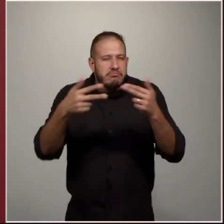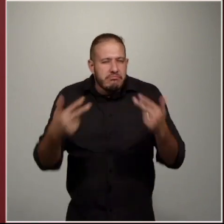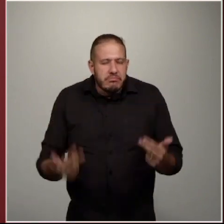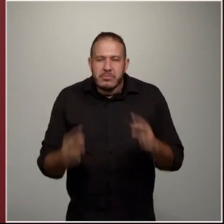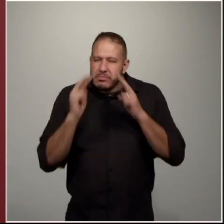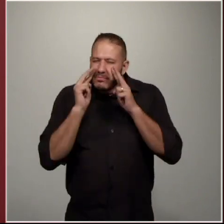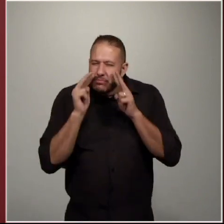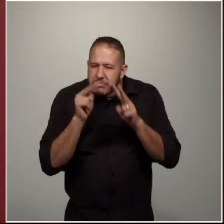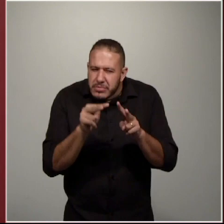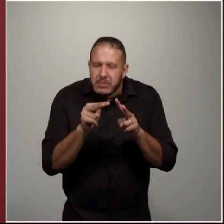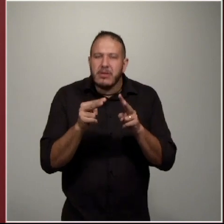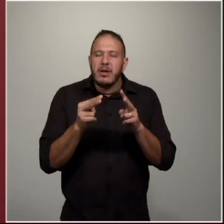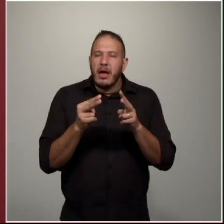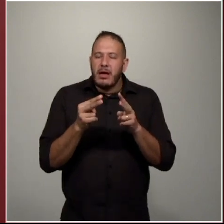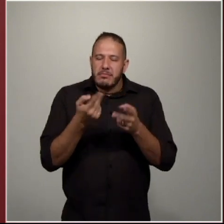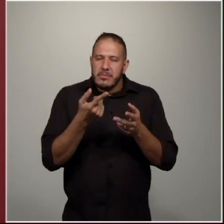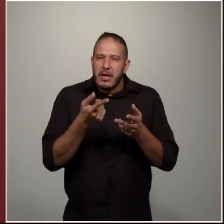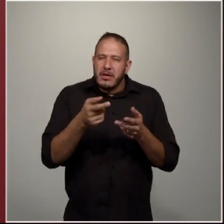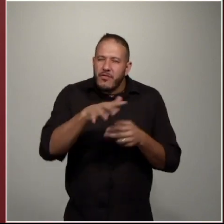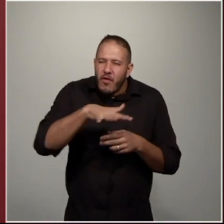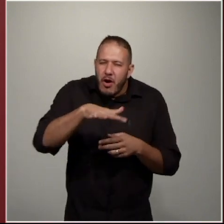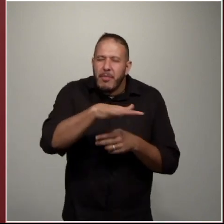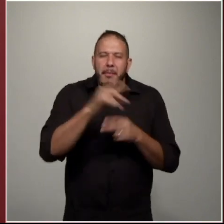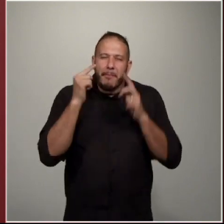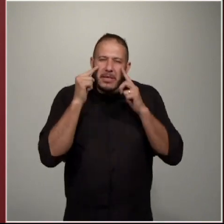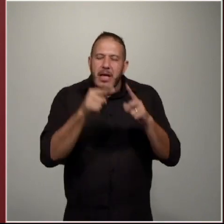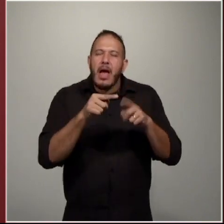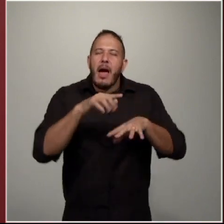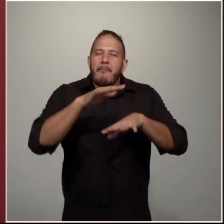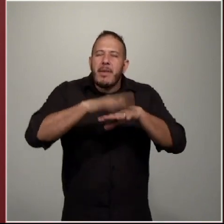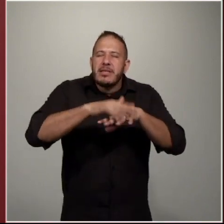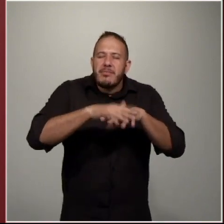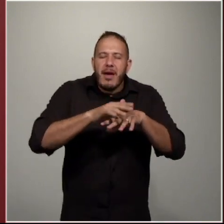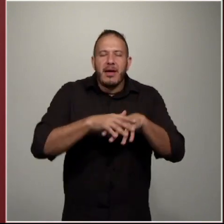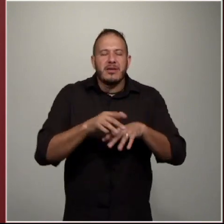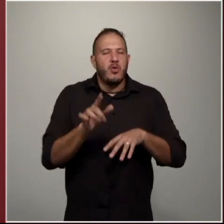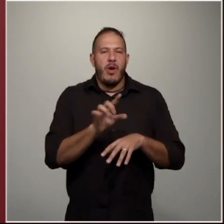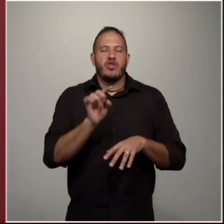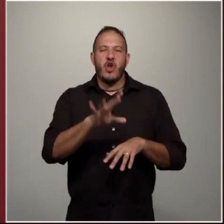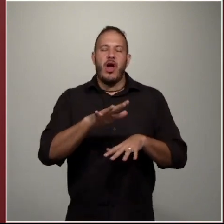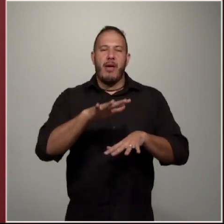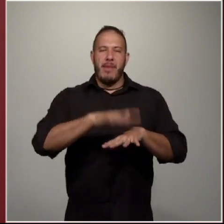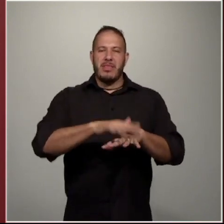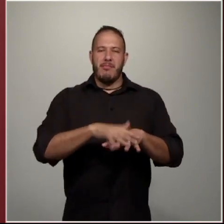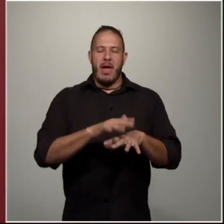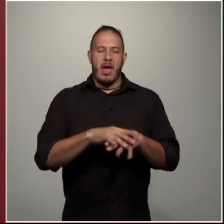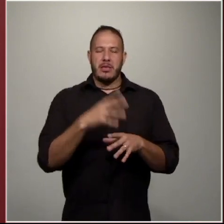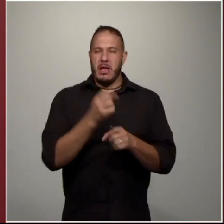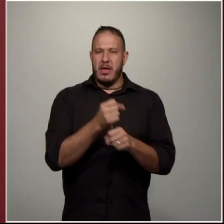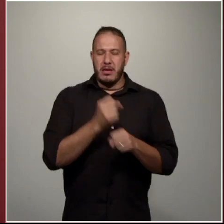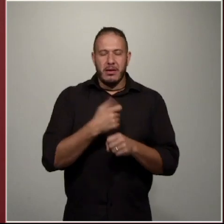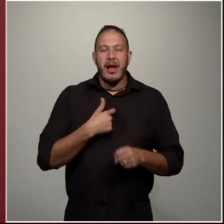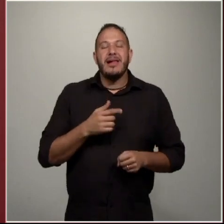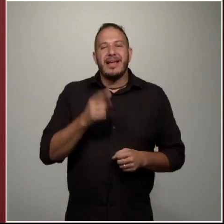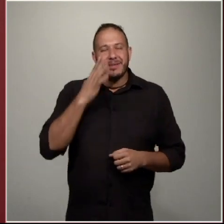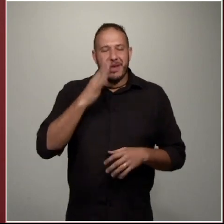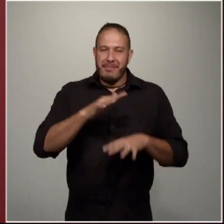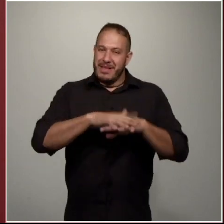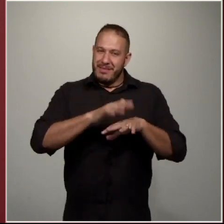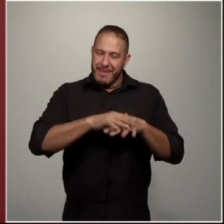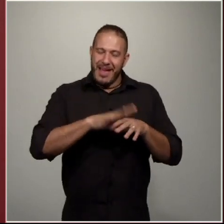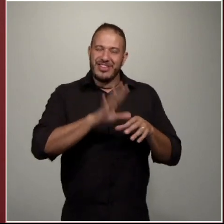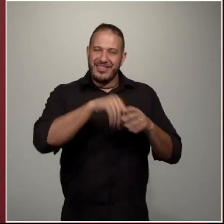que pensa a matemática para além da matemática dessa matemática da escola e dessa matemática da